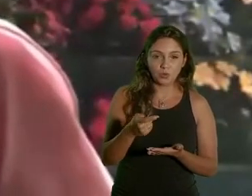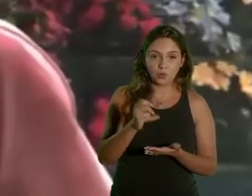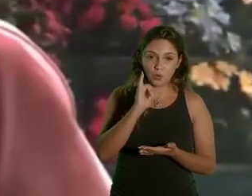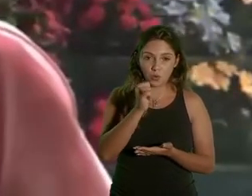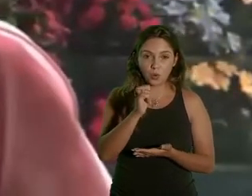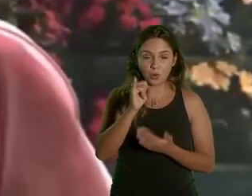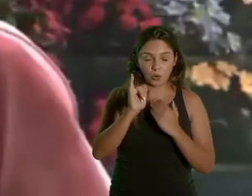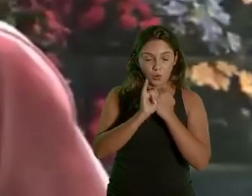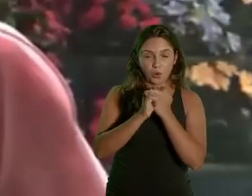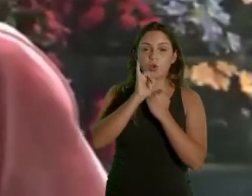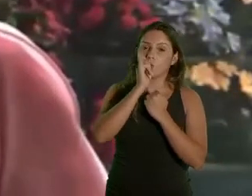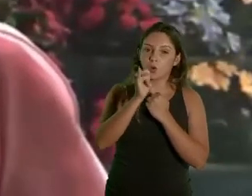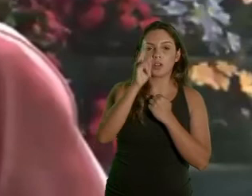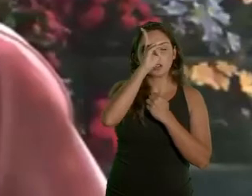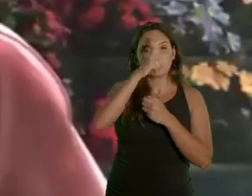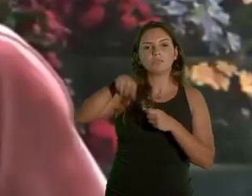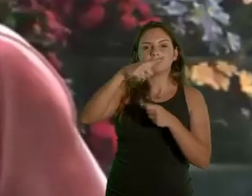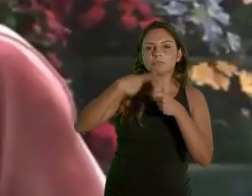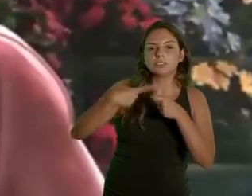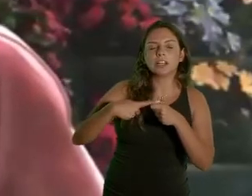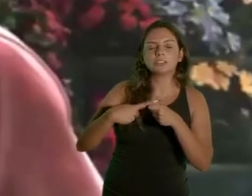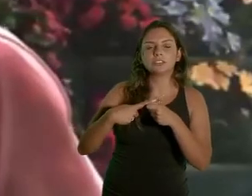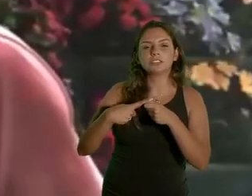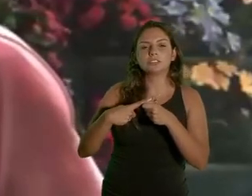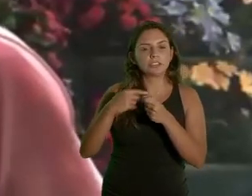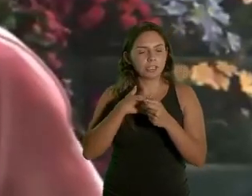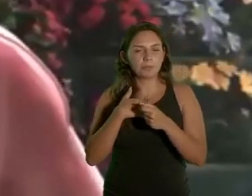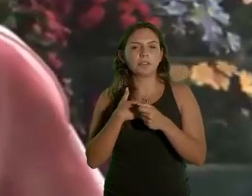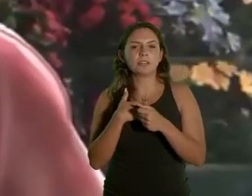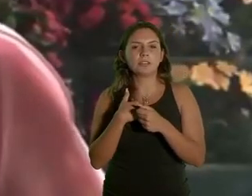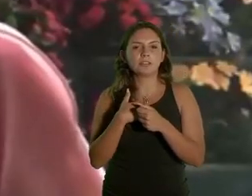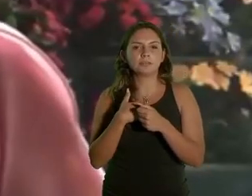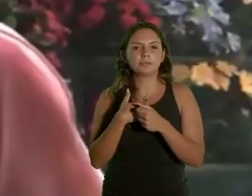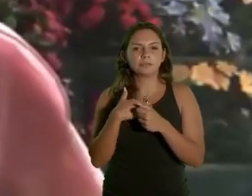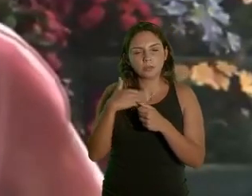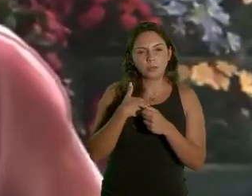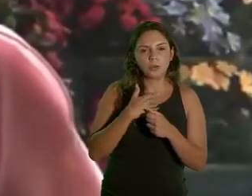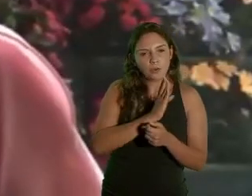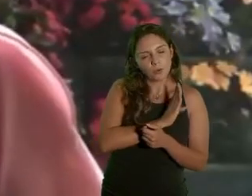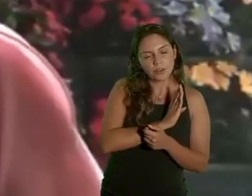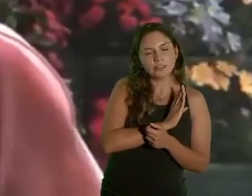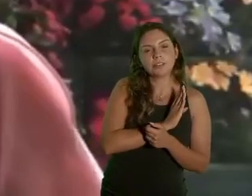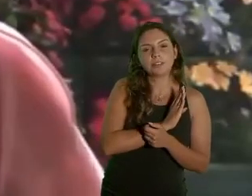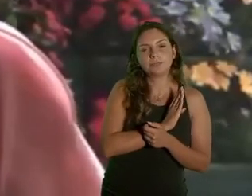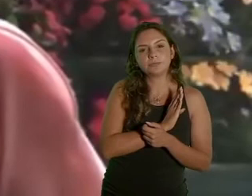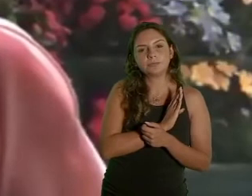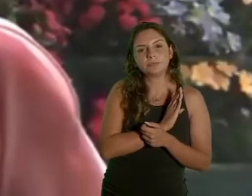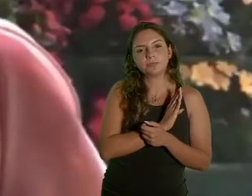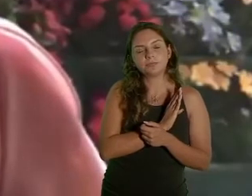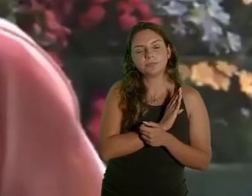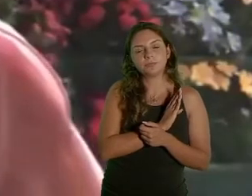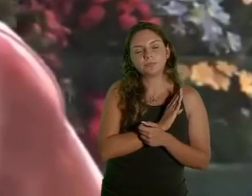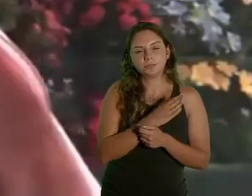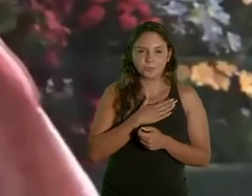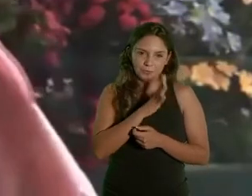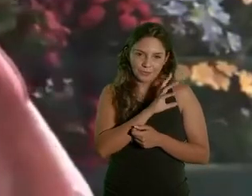contam a história dessa cidade e da minha, e do meu coração, e do